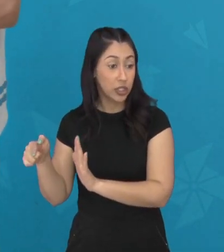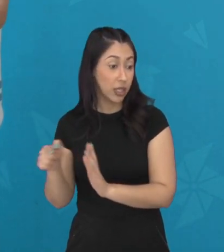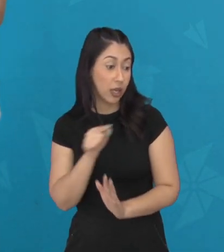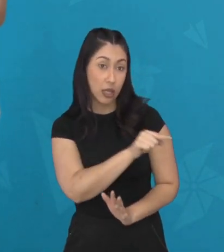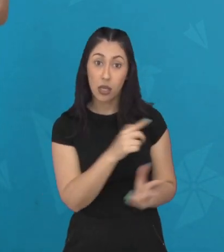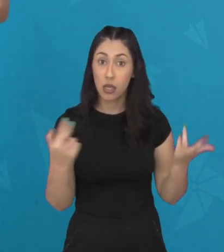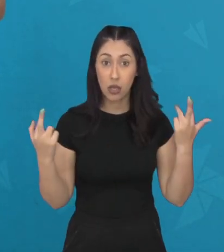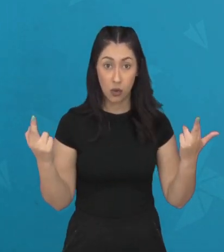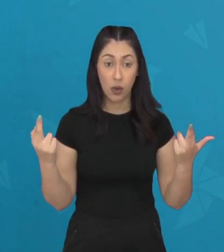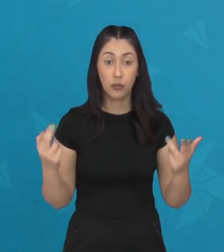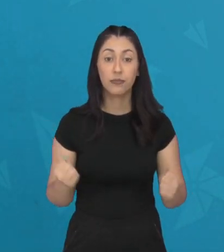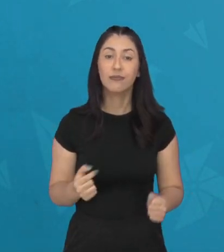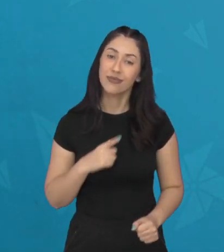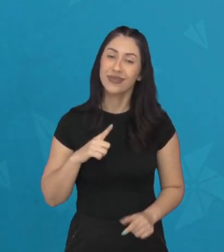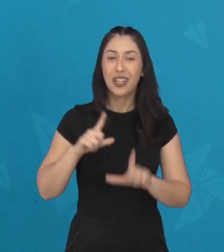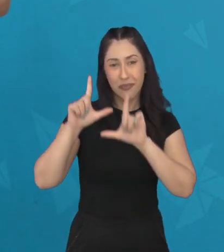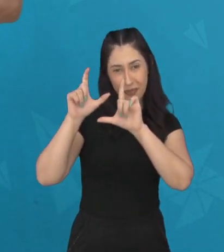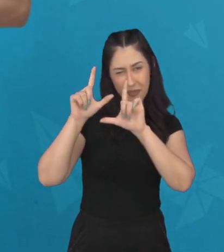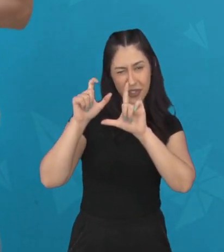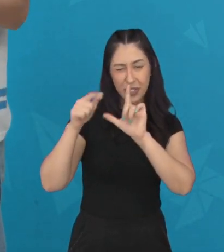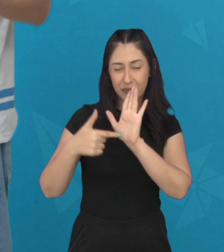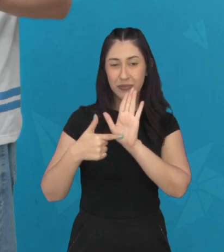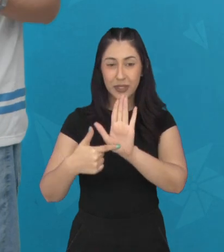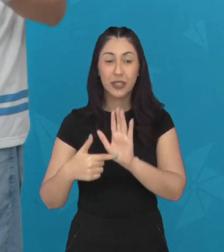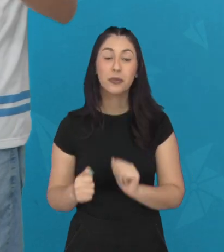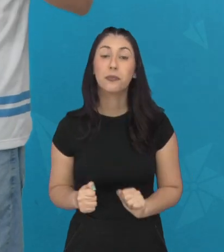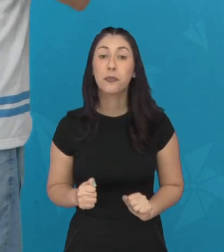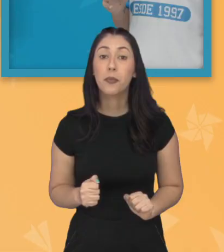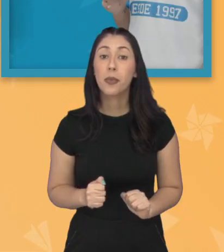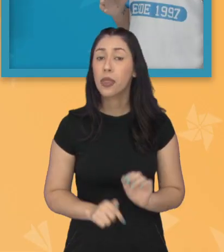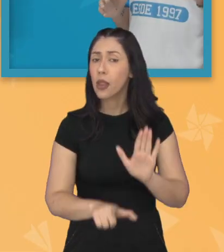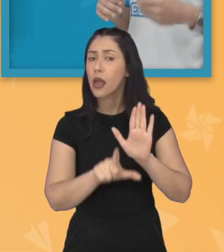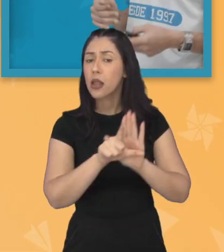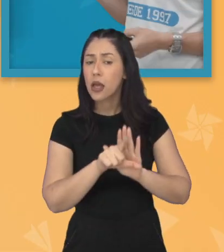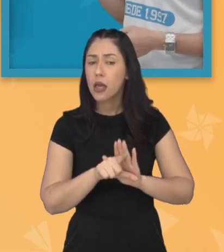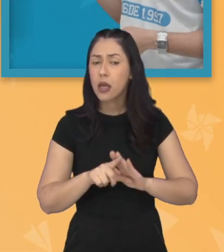né, um retrato dele. Né? A lei de balanceamento, né,